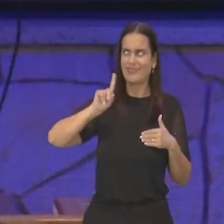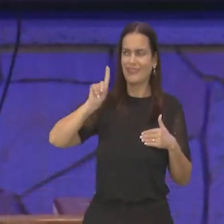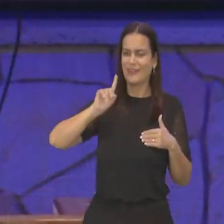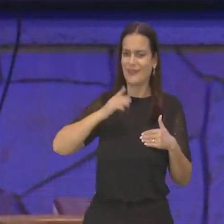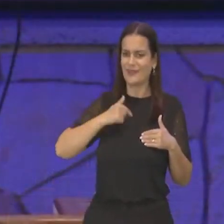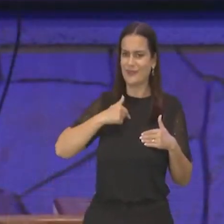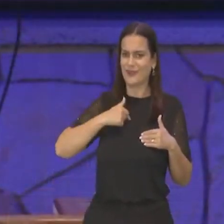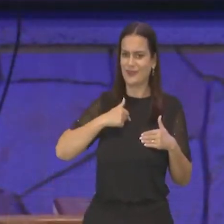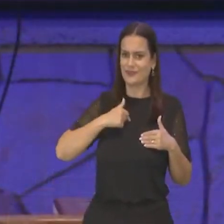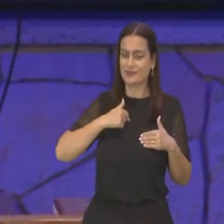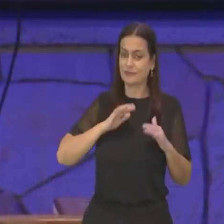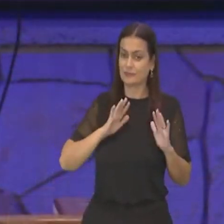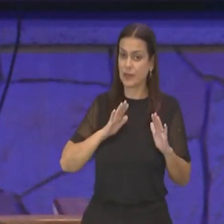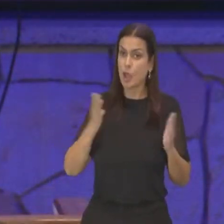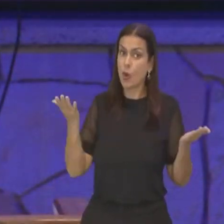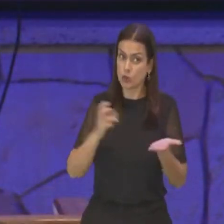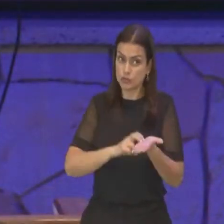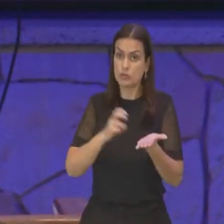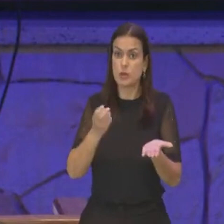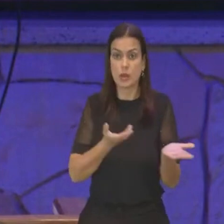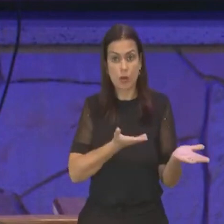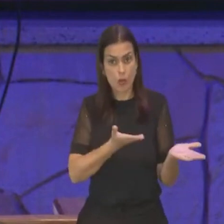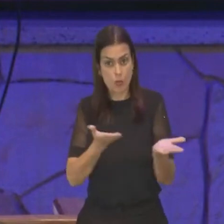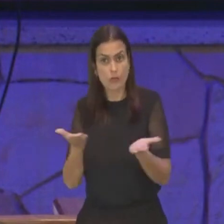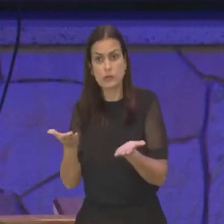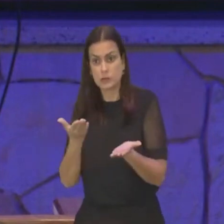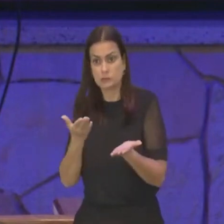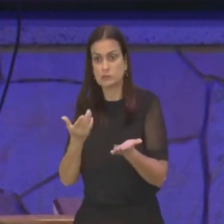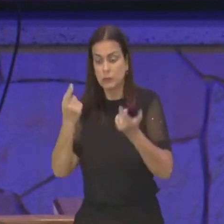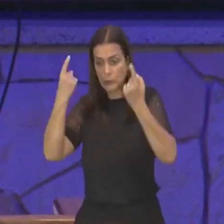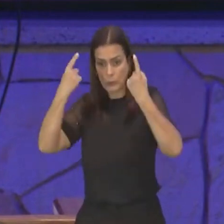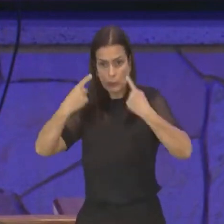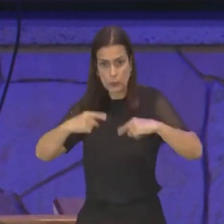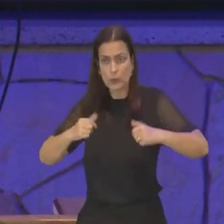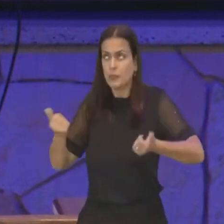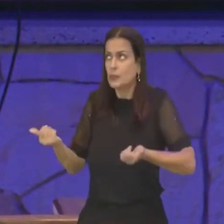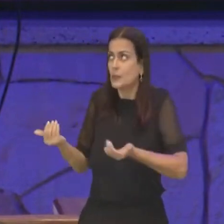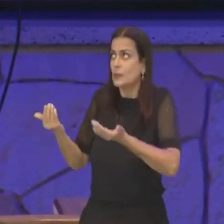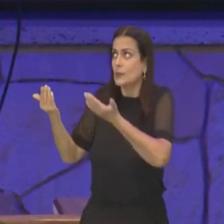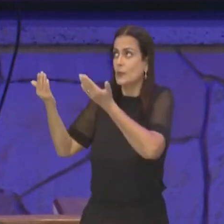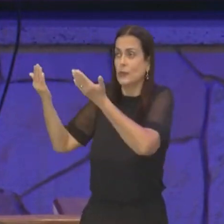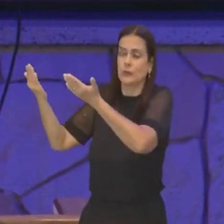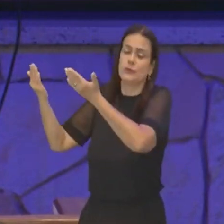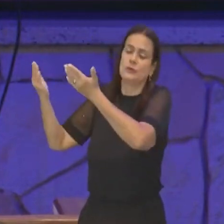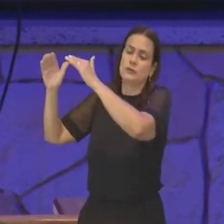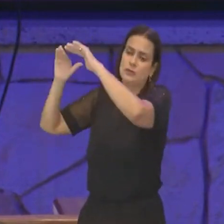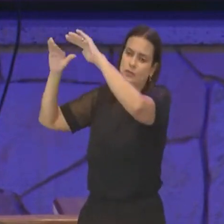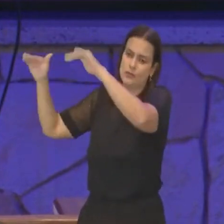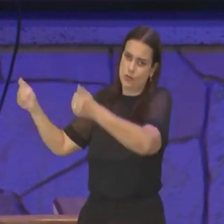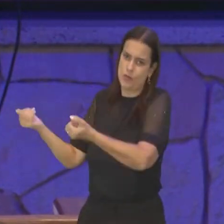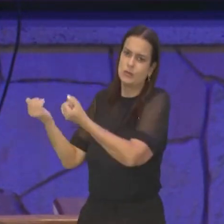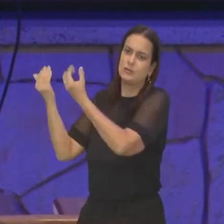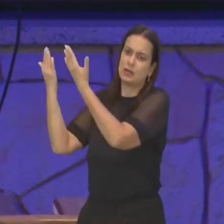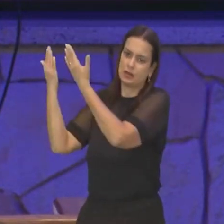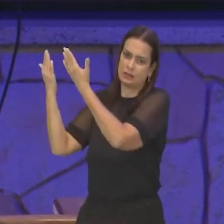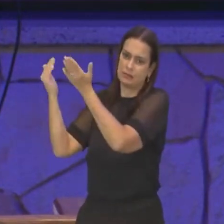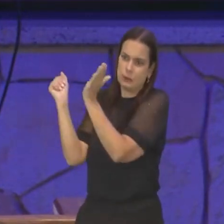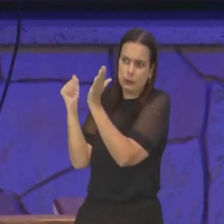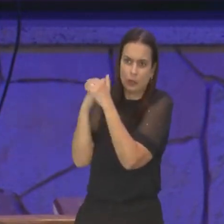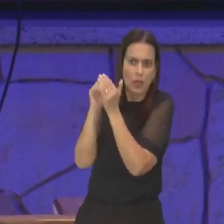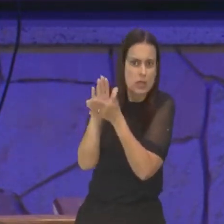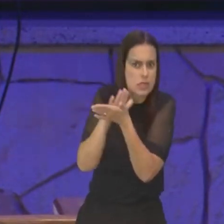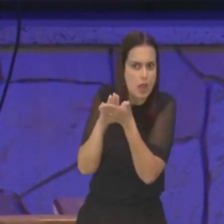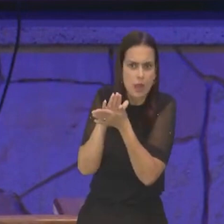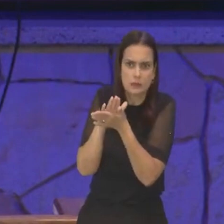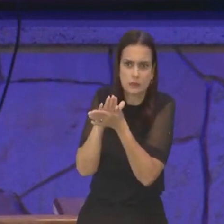Nessa manhã o Senhor nos convida a nos colocarmos inteiramente no altar, sem reservas, para